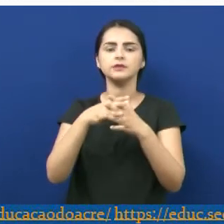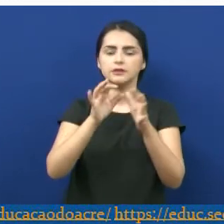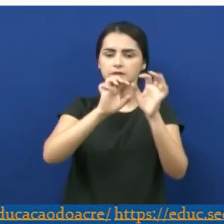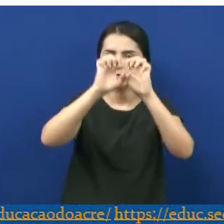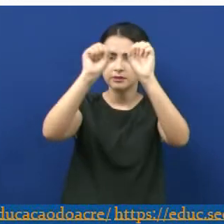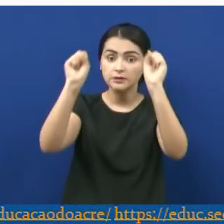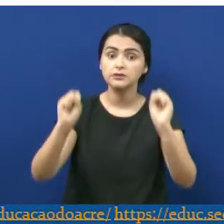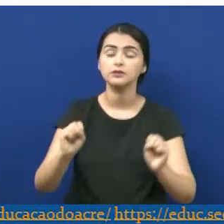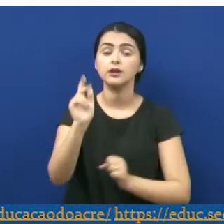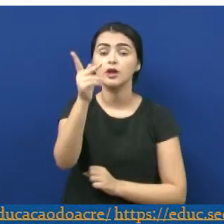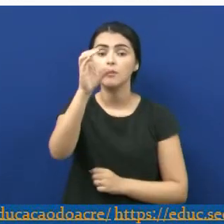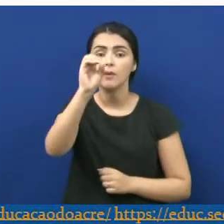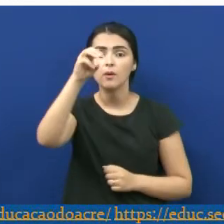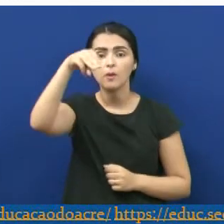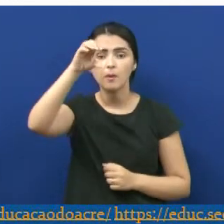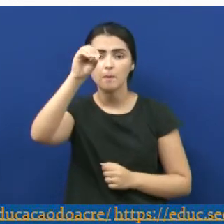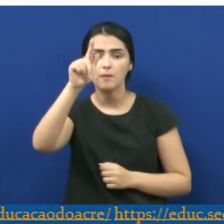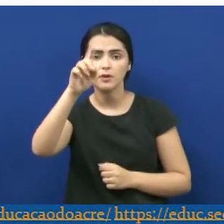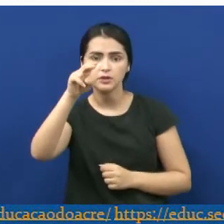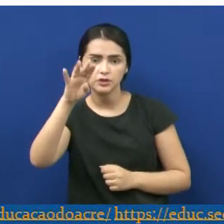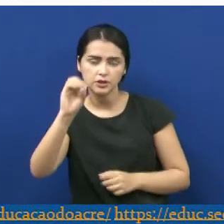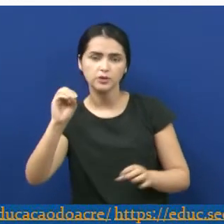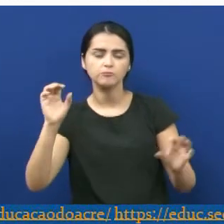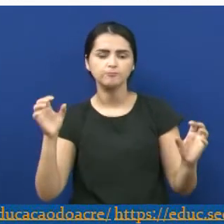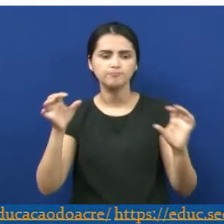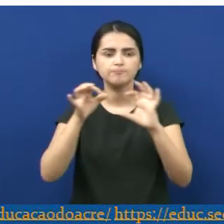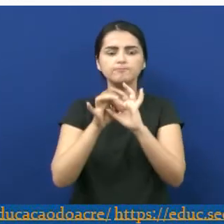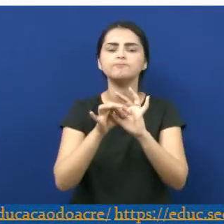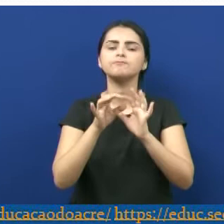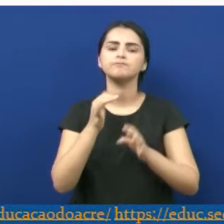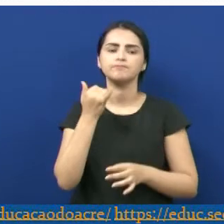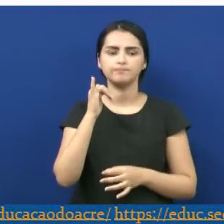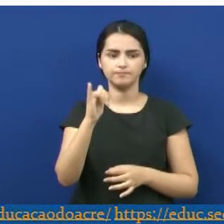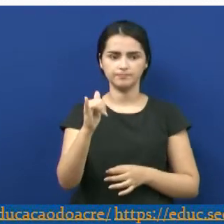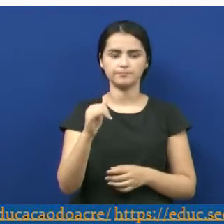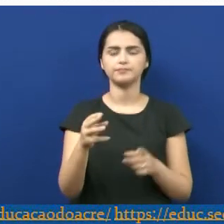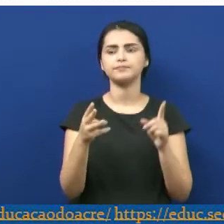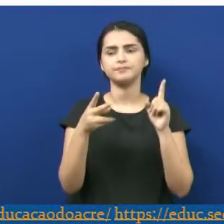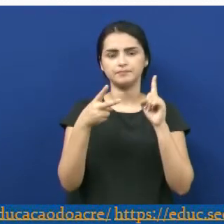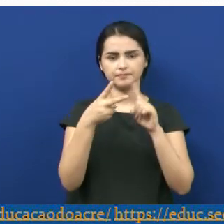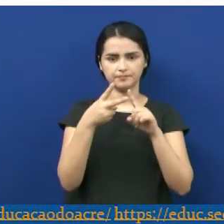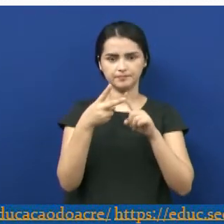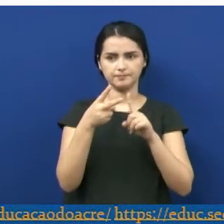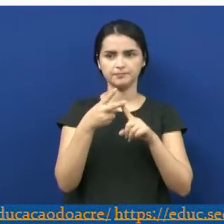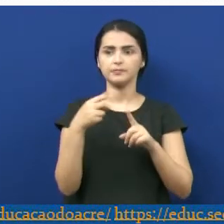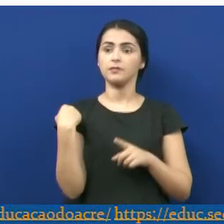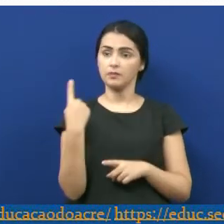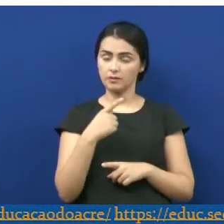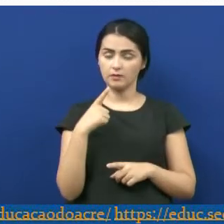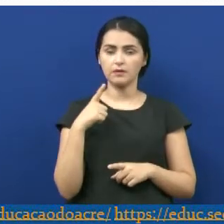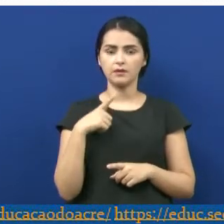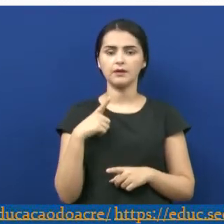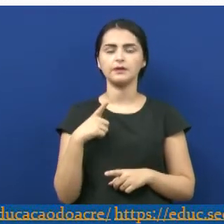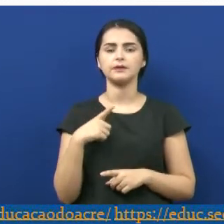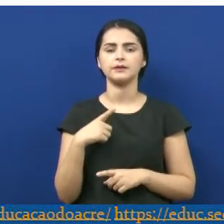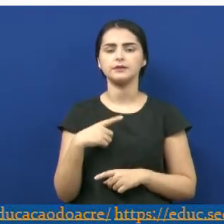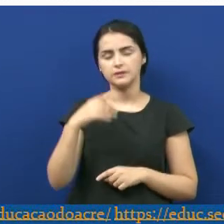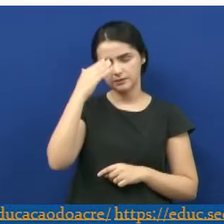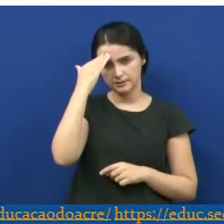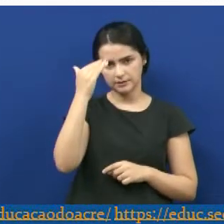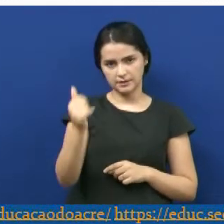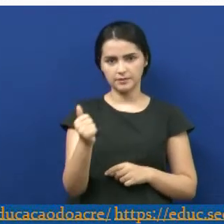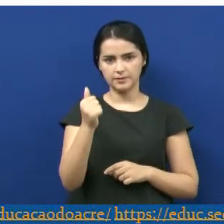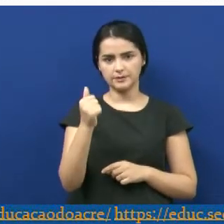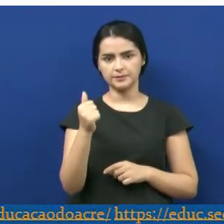homogêneo condutor de corrente elétrica. Em segundo caso, nós temos o seguinte: para saber se